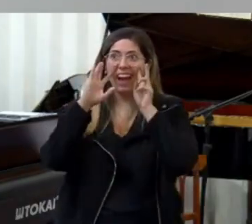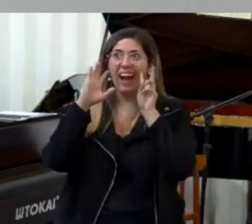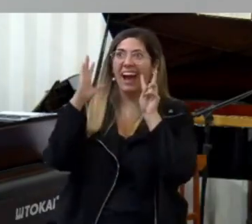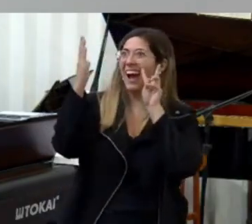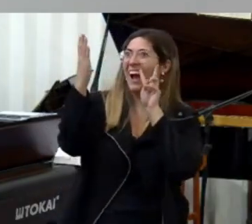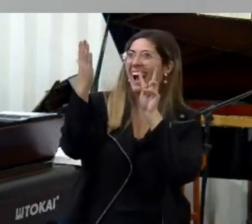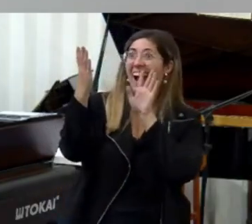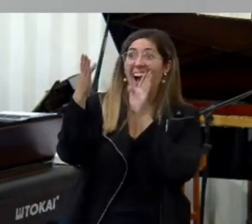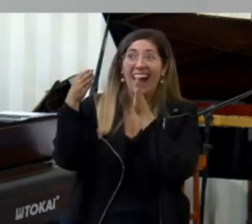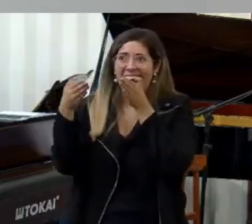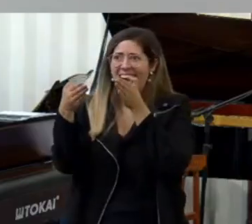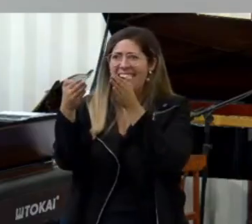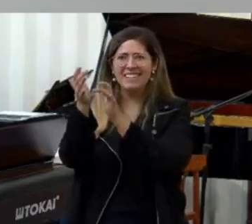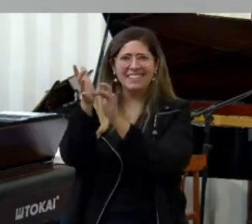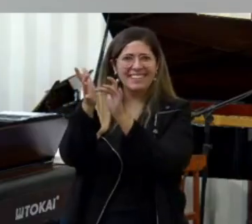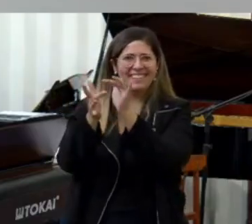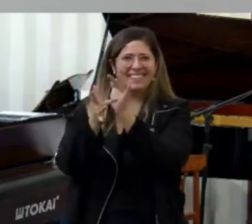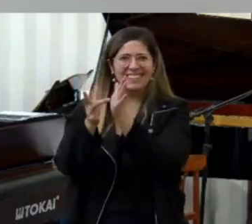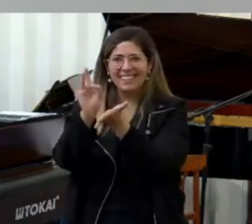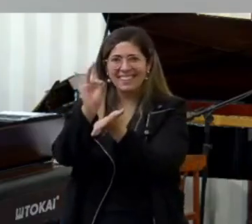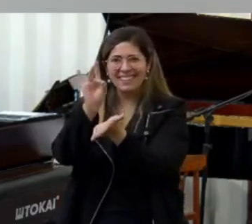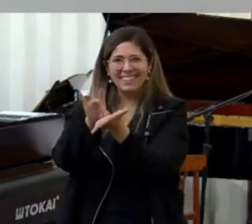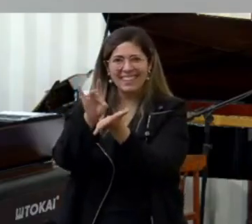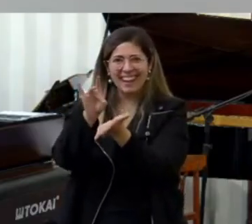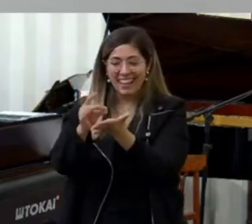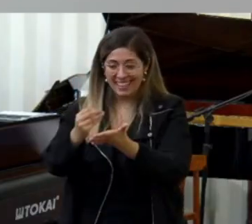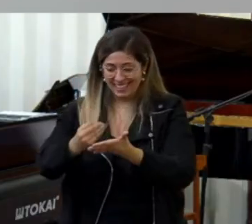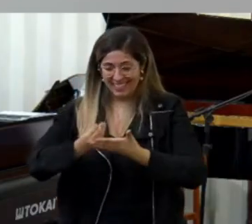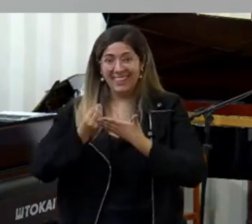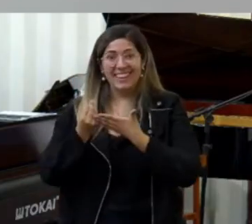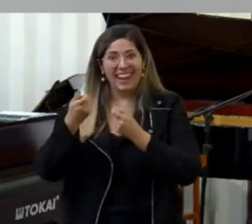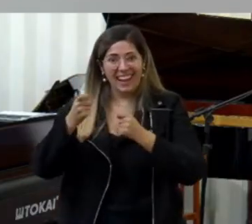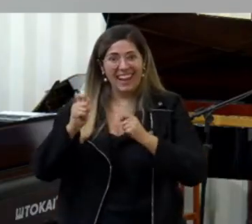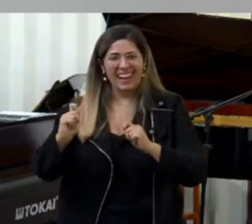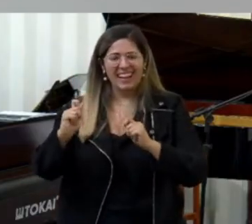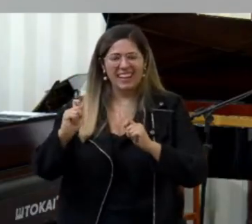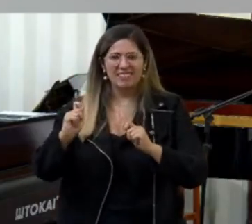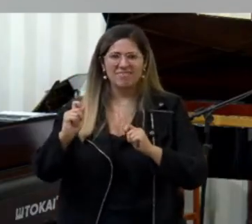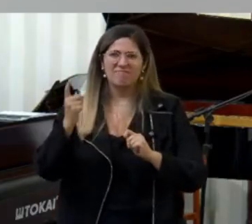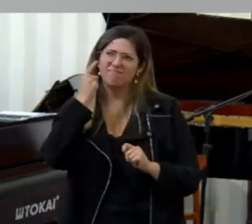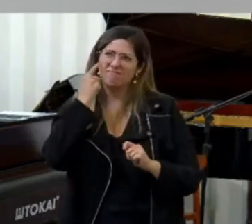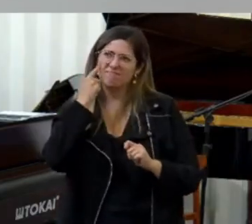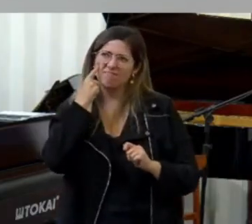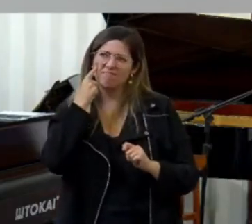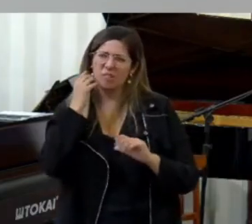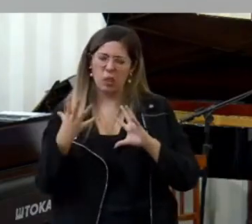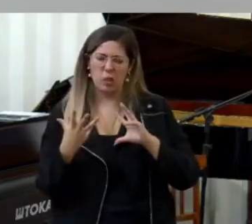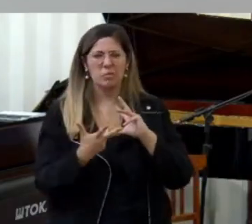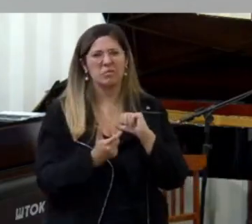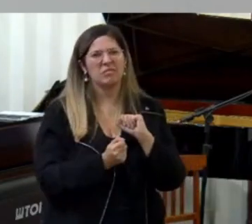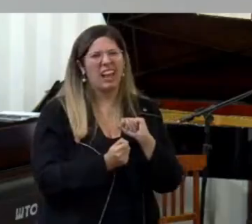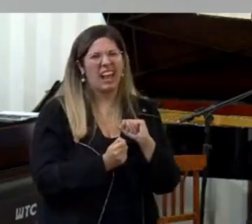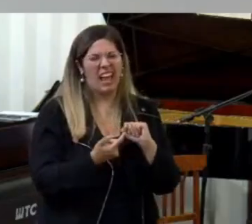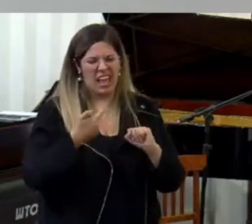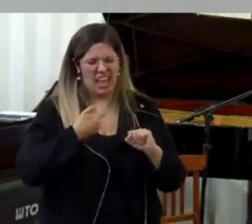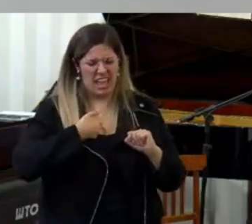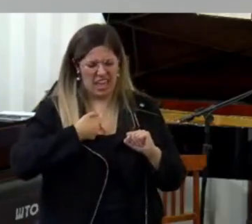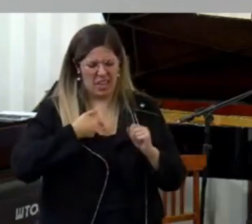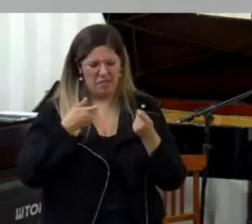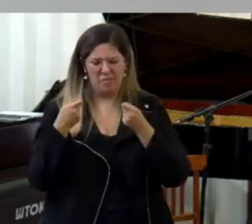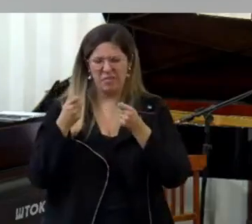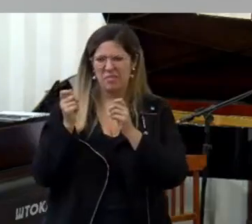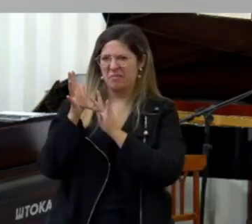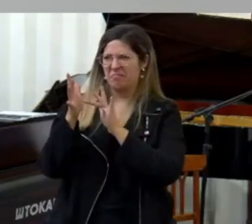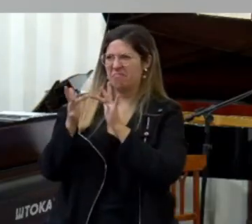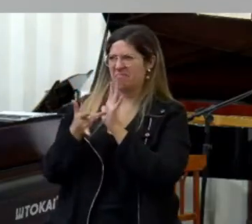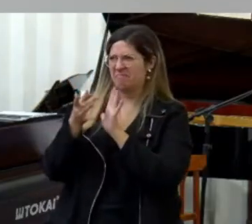como o caminho, a verdade e a vida, de alguma maneira está satisfeito com a sua vida. De alguma maneira pensa que não é